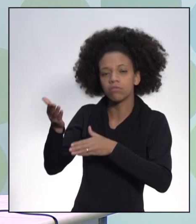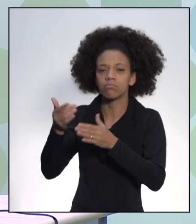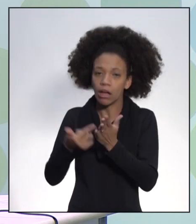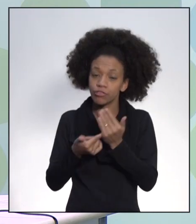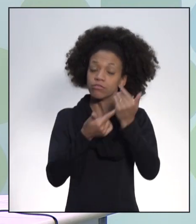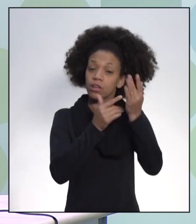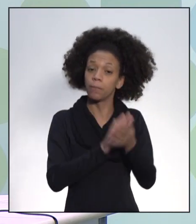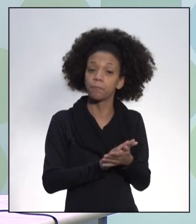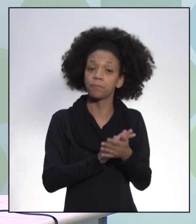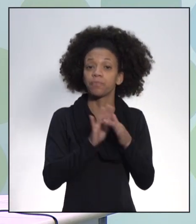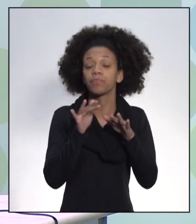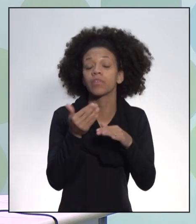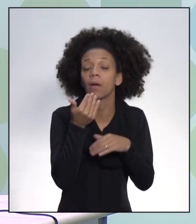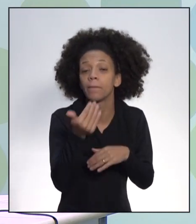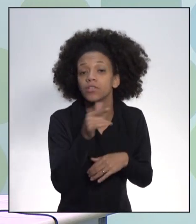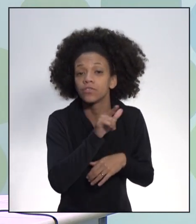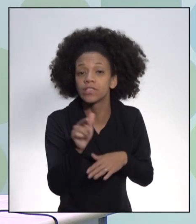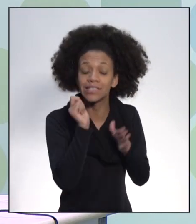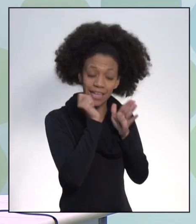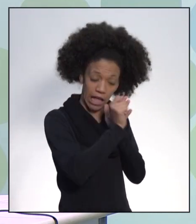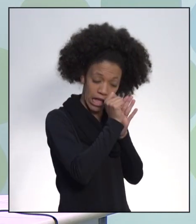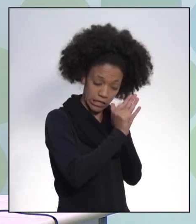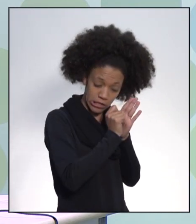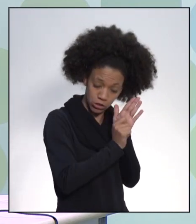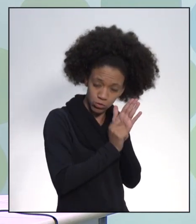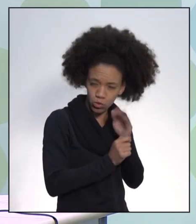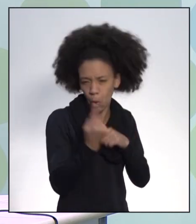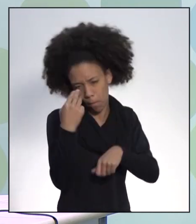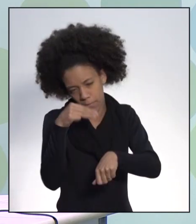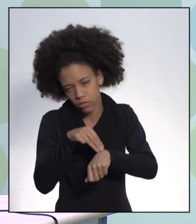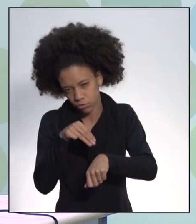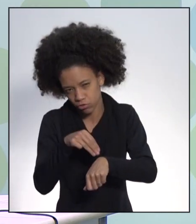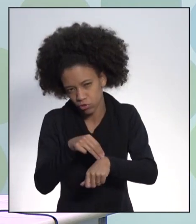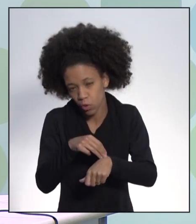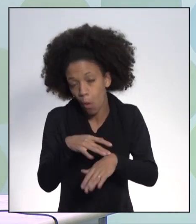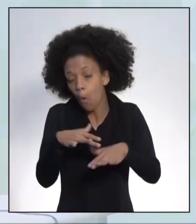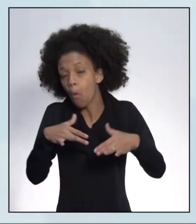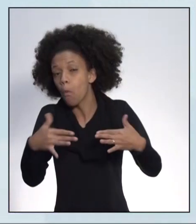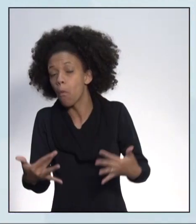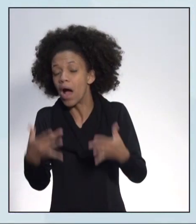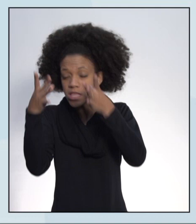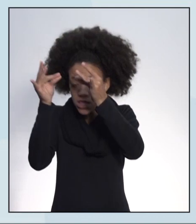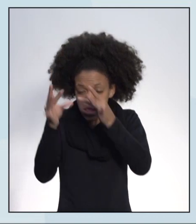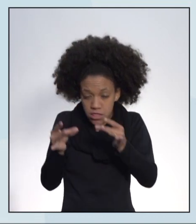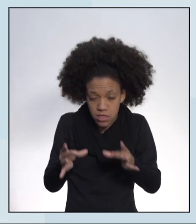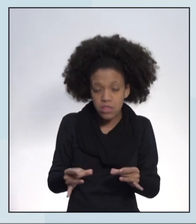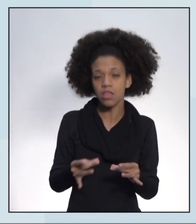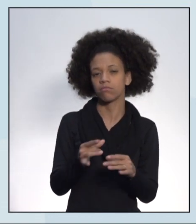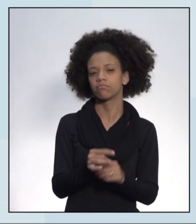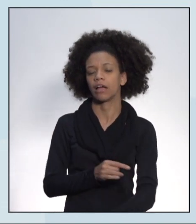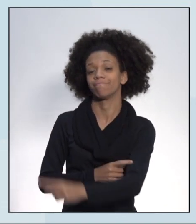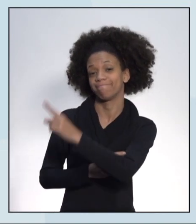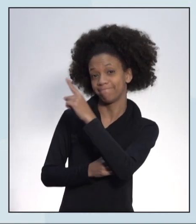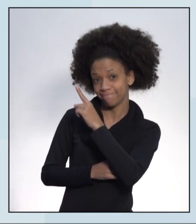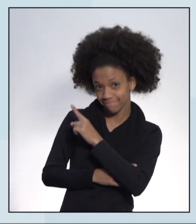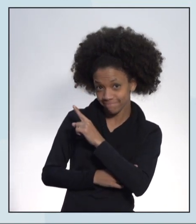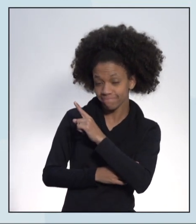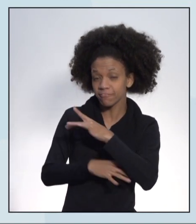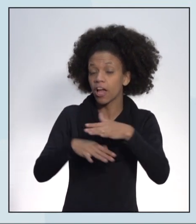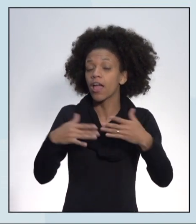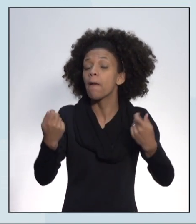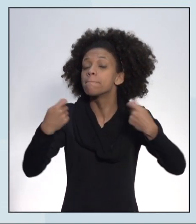eu pediria que vocês façam o quê? Anotem em um minutinho quais os elementos a seguir, que eu colocarei na tela,